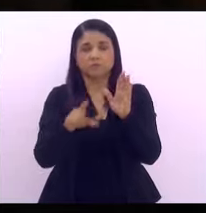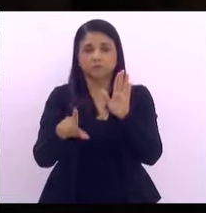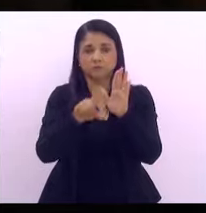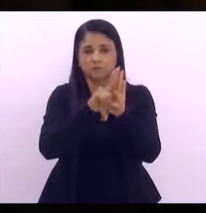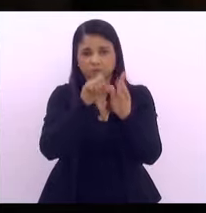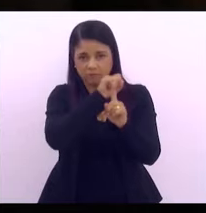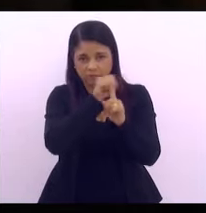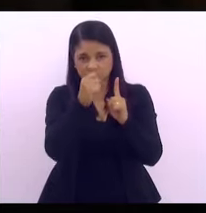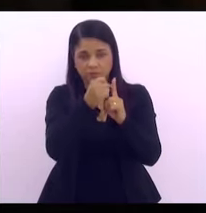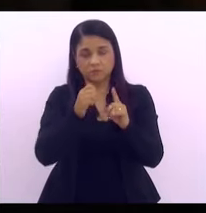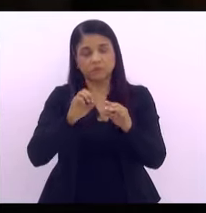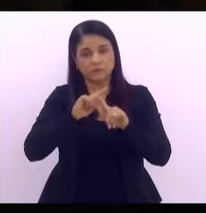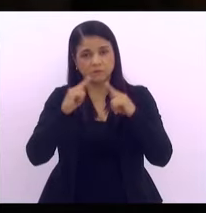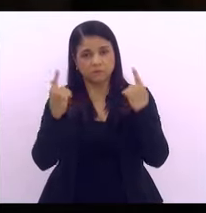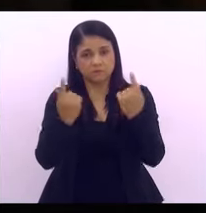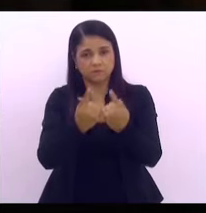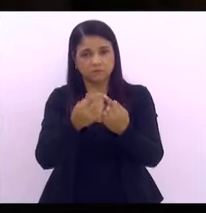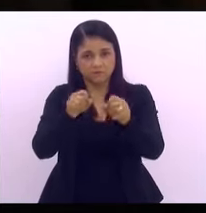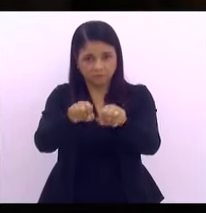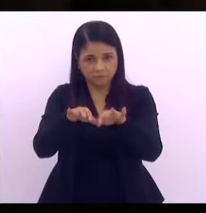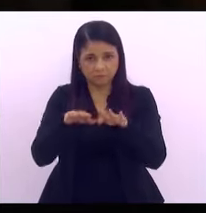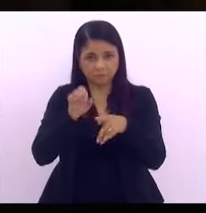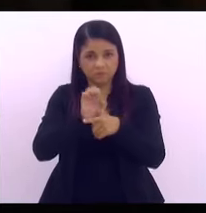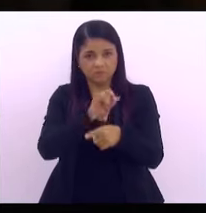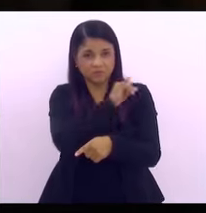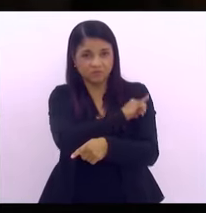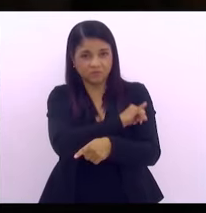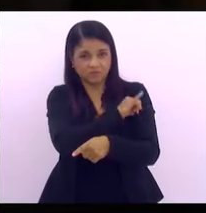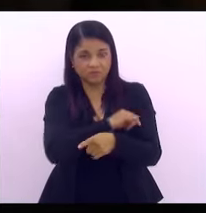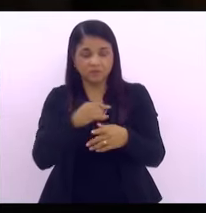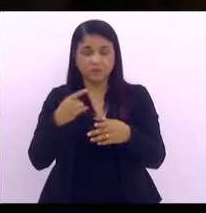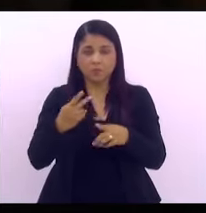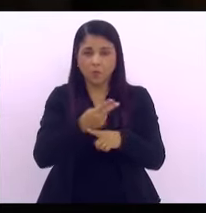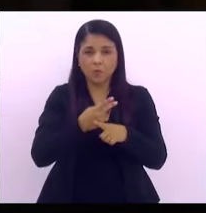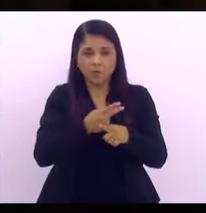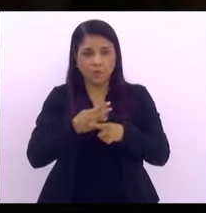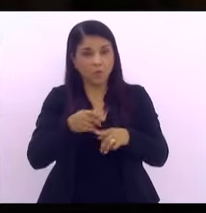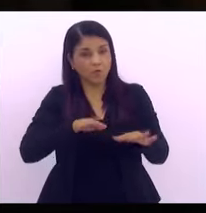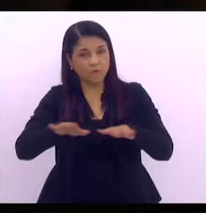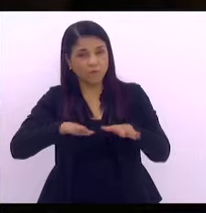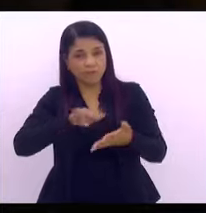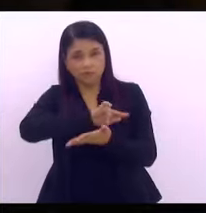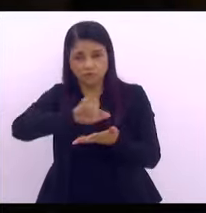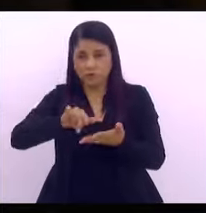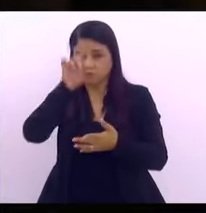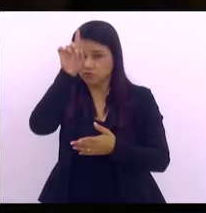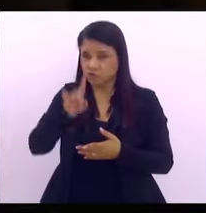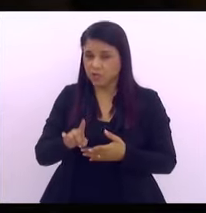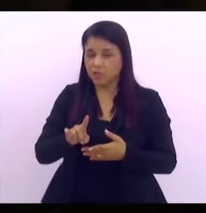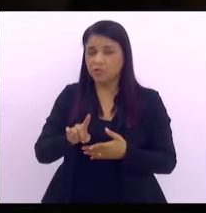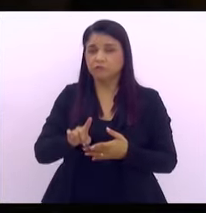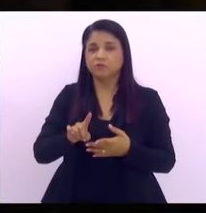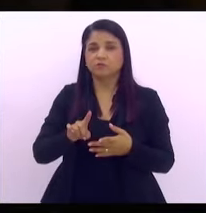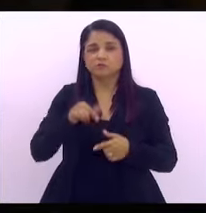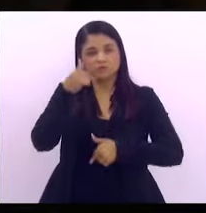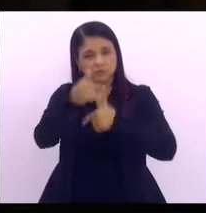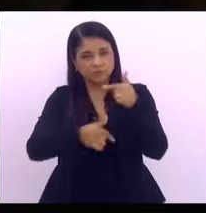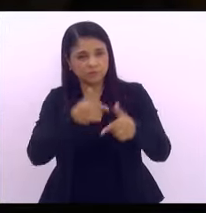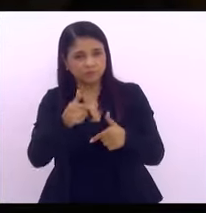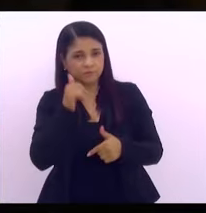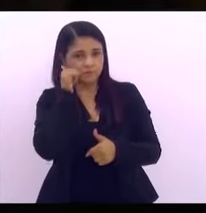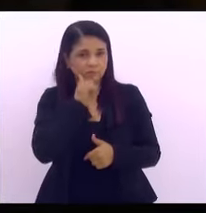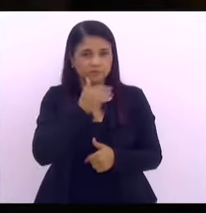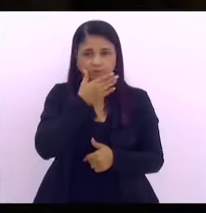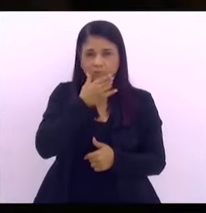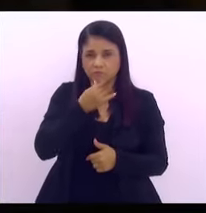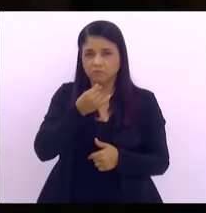Assembleia Legislativa do Estado do Rio de Janeiro, tenho sido procurada por diversos movimentos, como movimentos em defesa dos direitos das trabalhadoras e